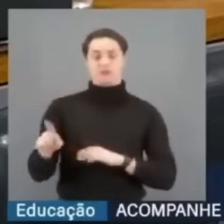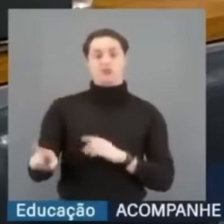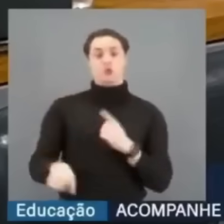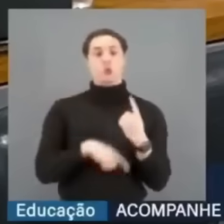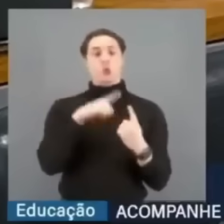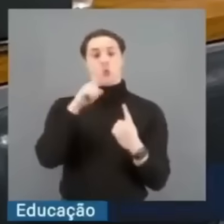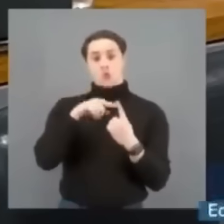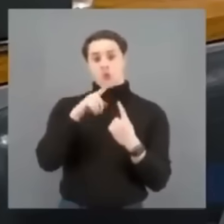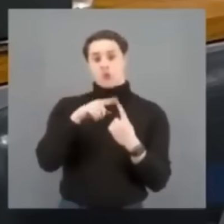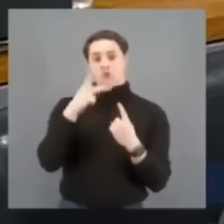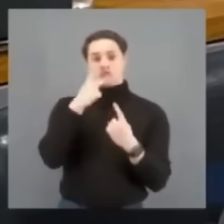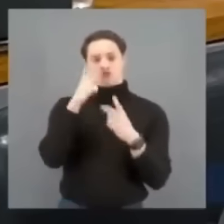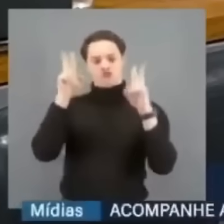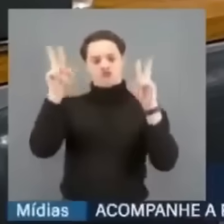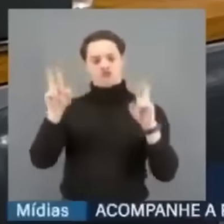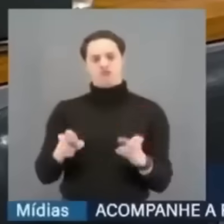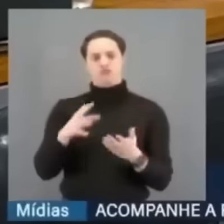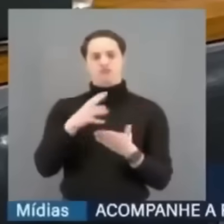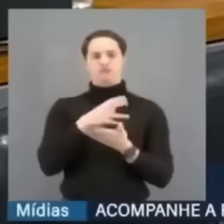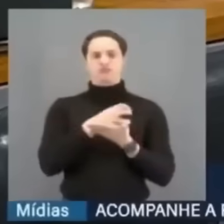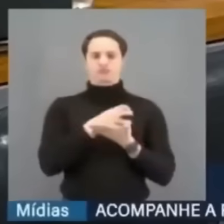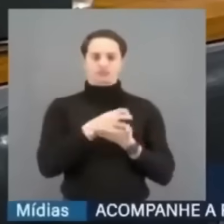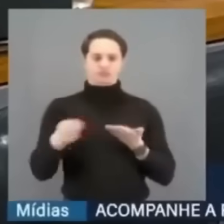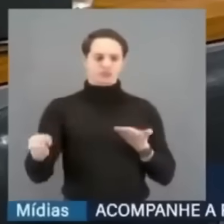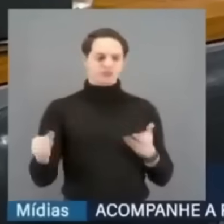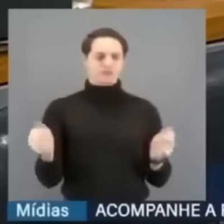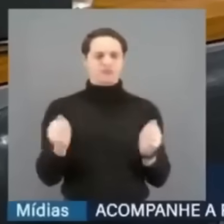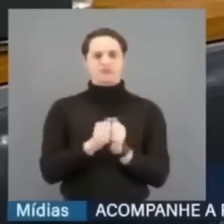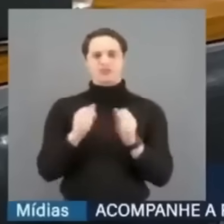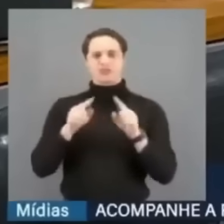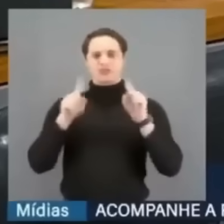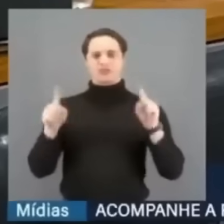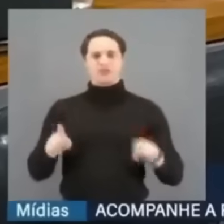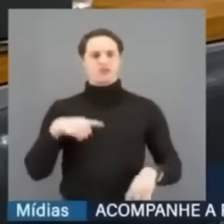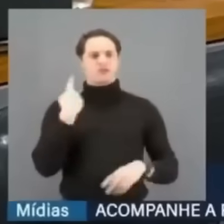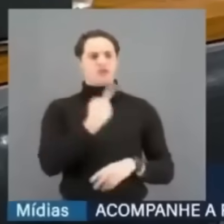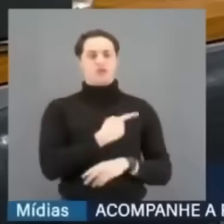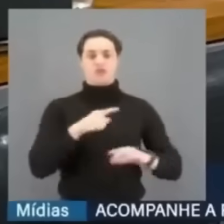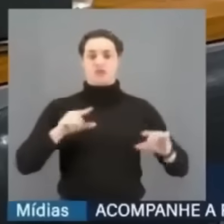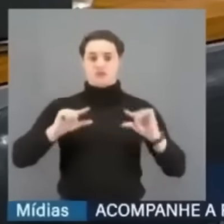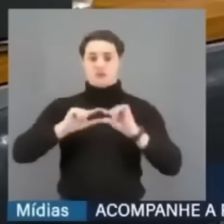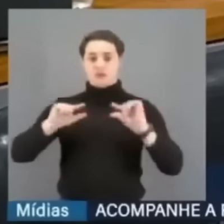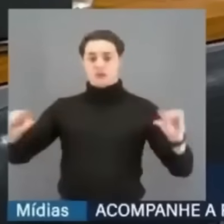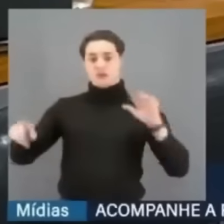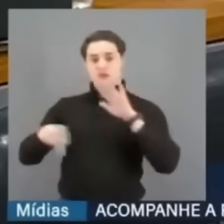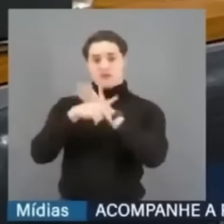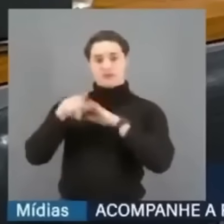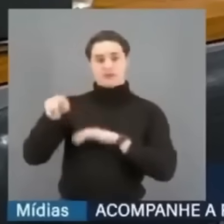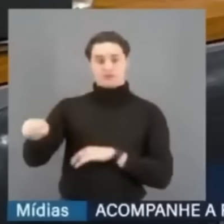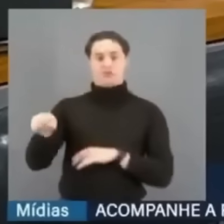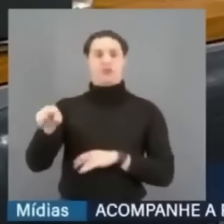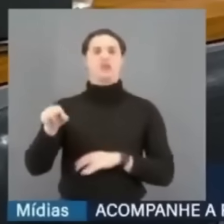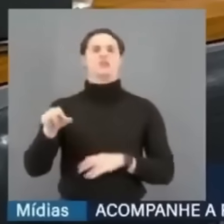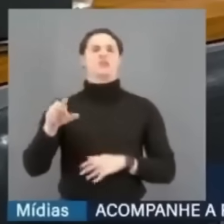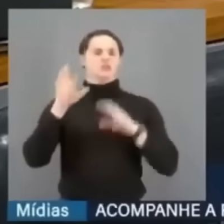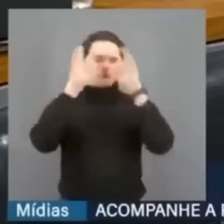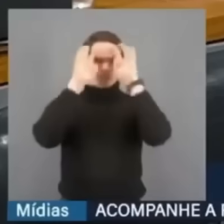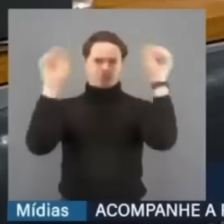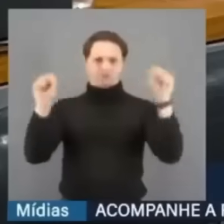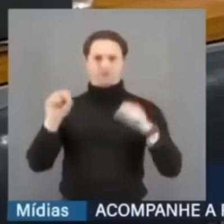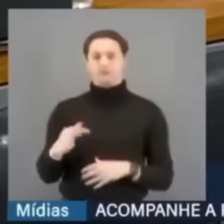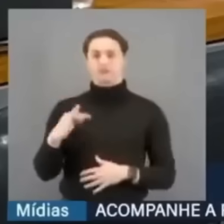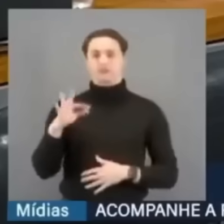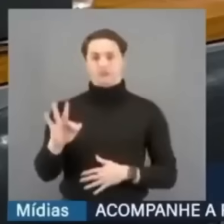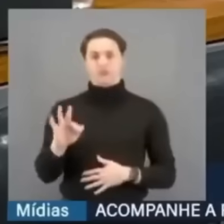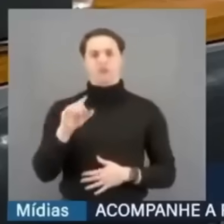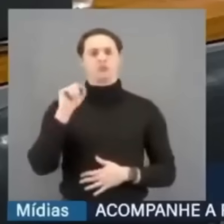esse relativo ao golpe, está na seguinte frase com despacho no Supremo Tribunal Federal: